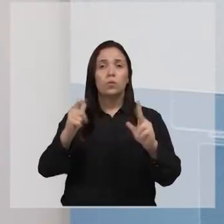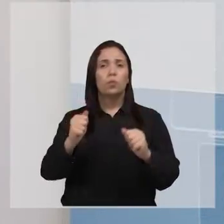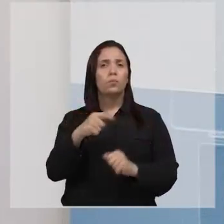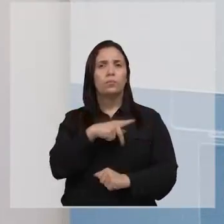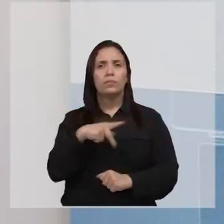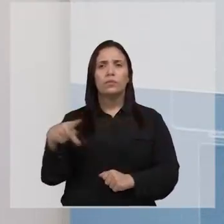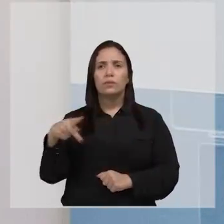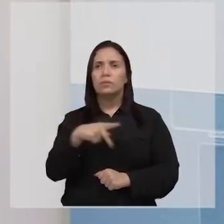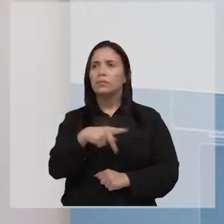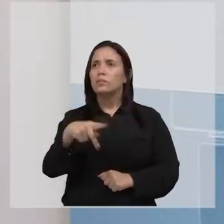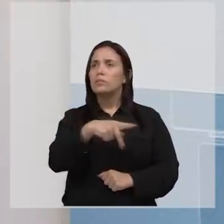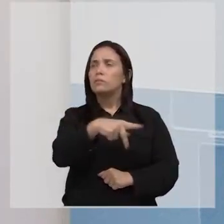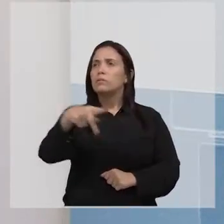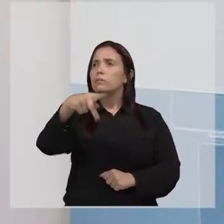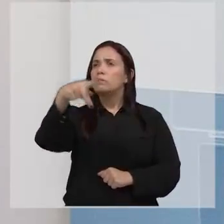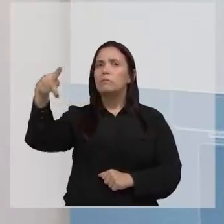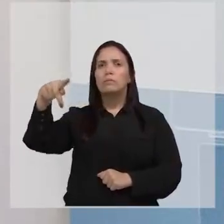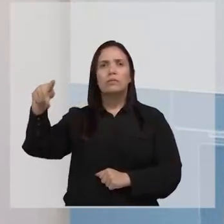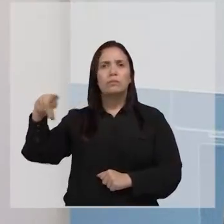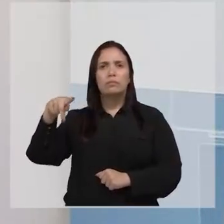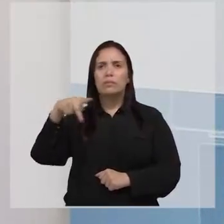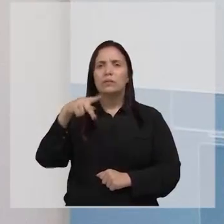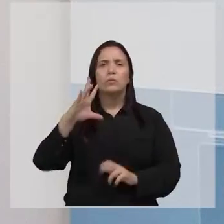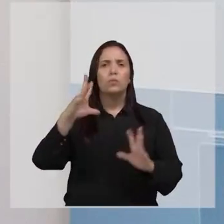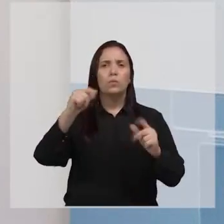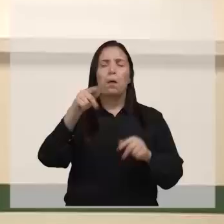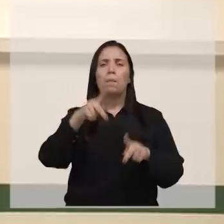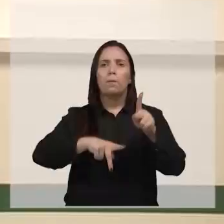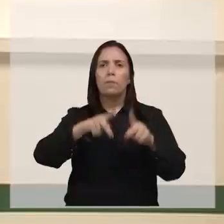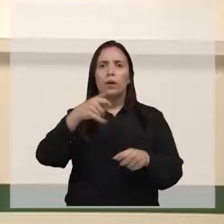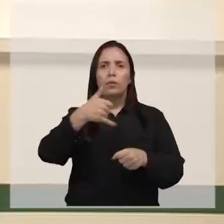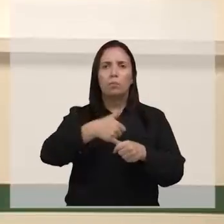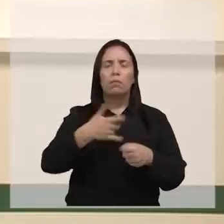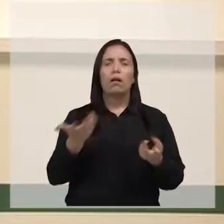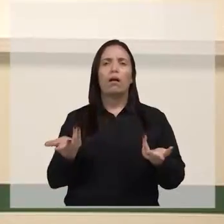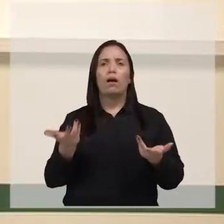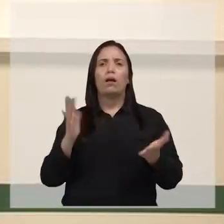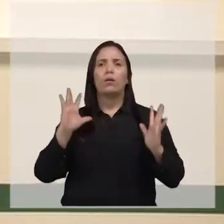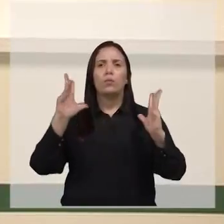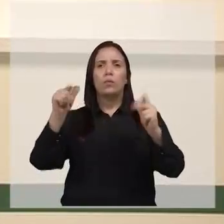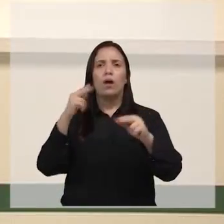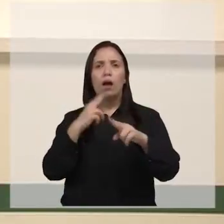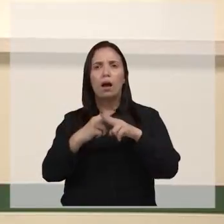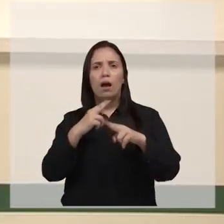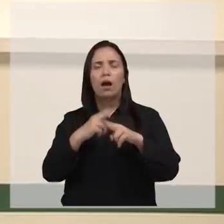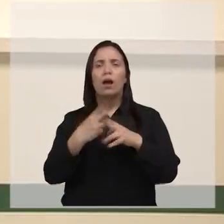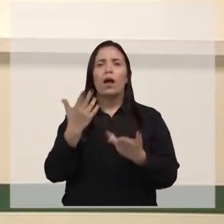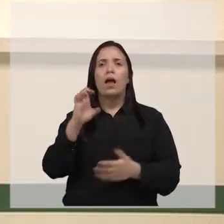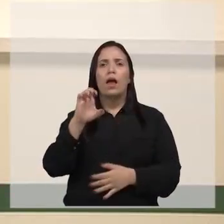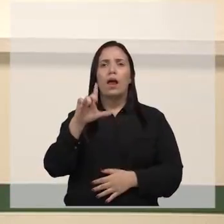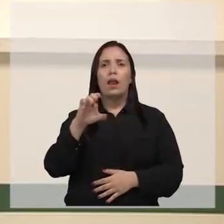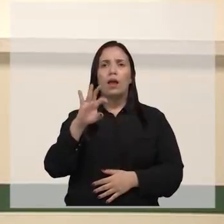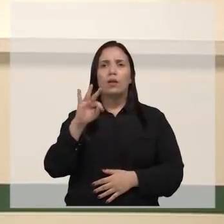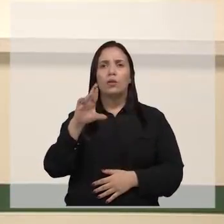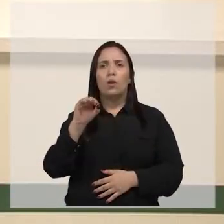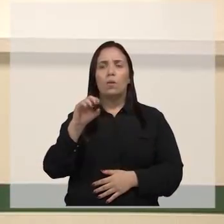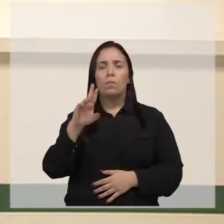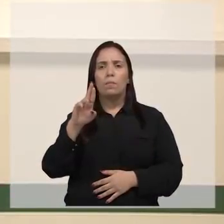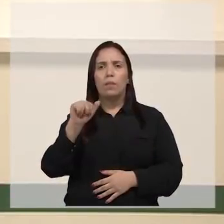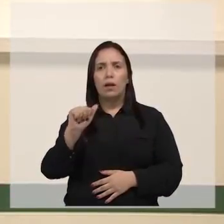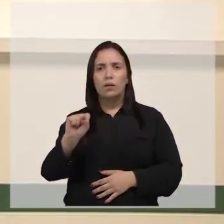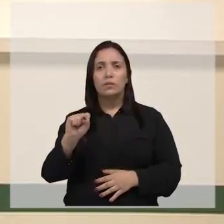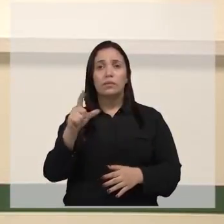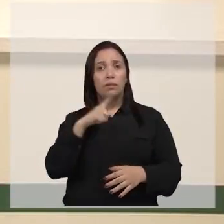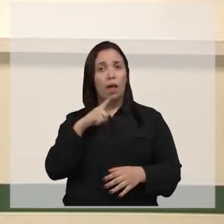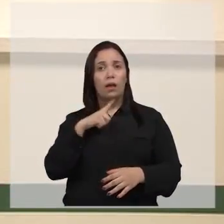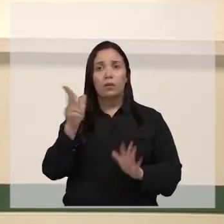exceção de nenhum. Vice-presidente todos os vice-presidentes da Petrobras, de todas as estatais, da Eletrobras. A Eletrobras está aí quebrada. Então, o que eu